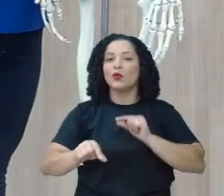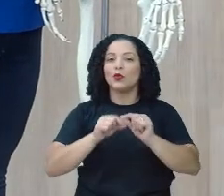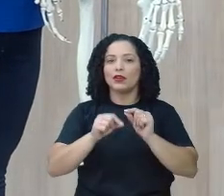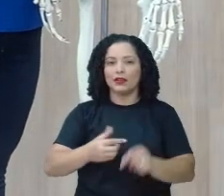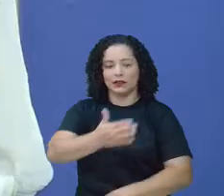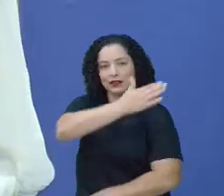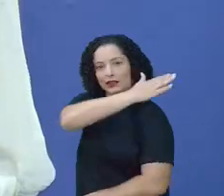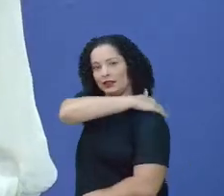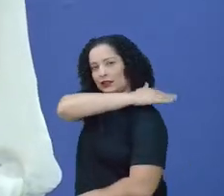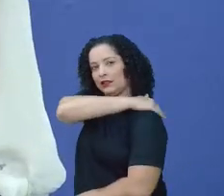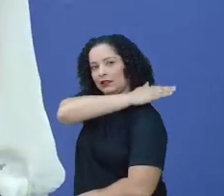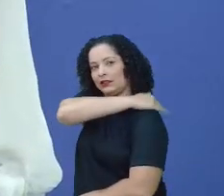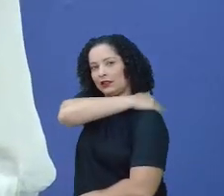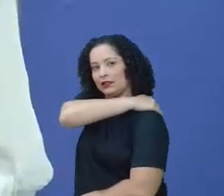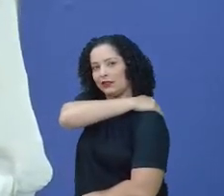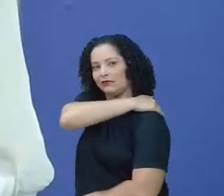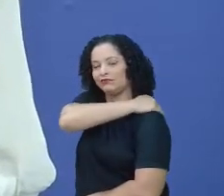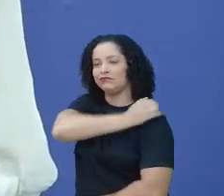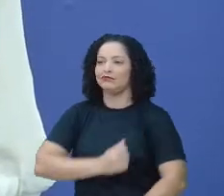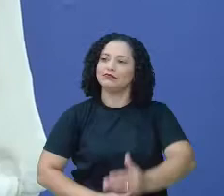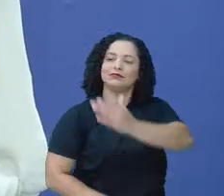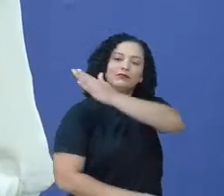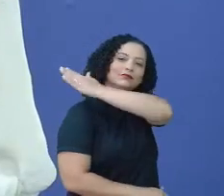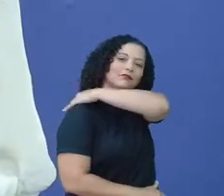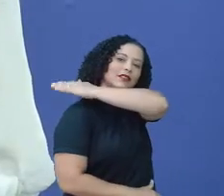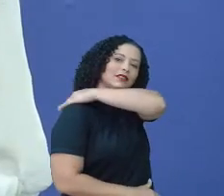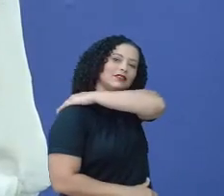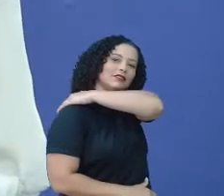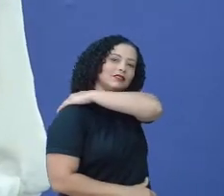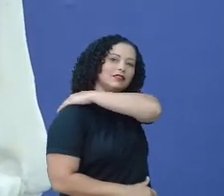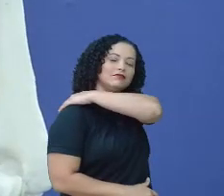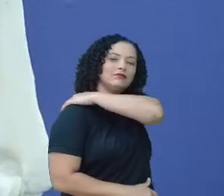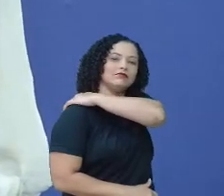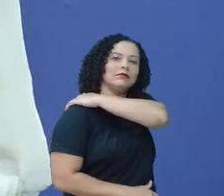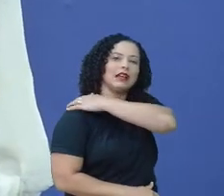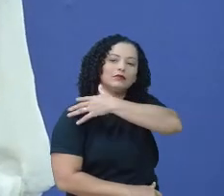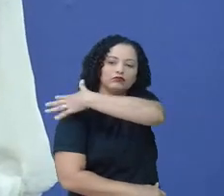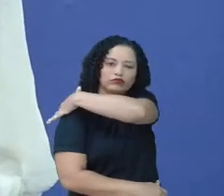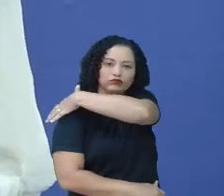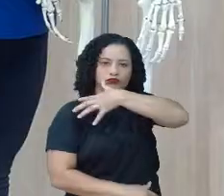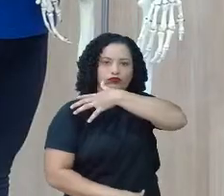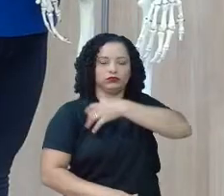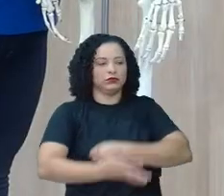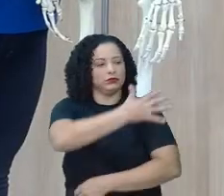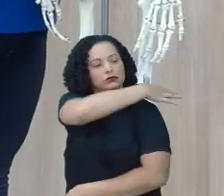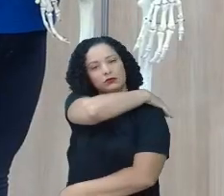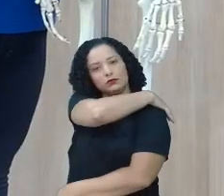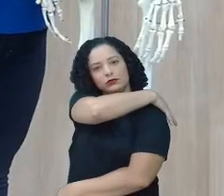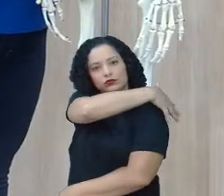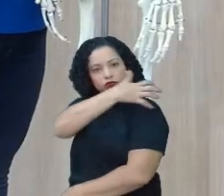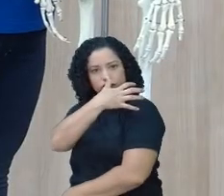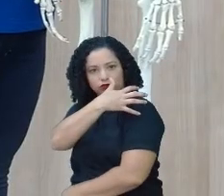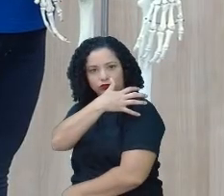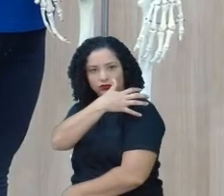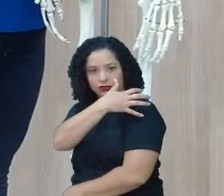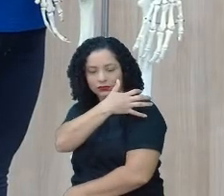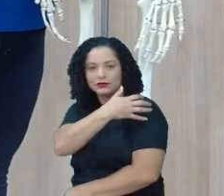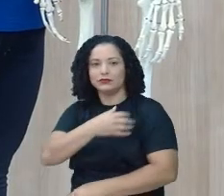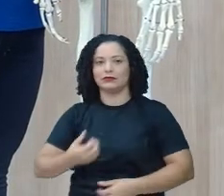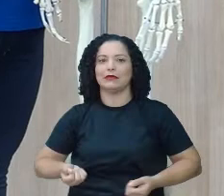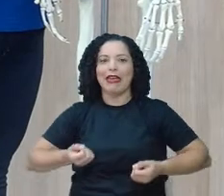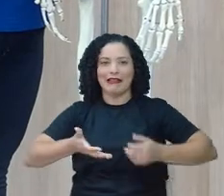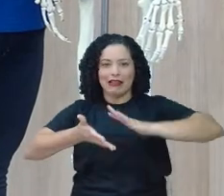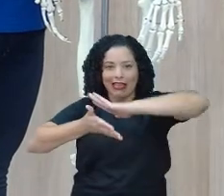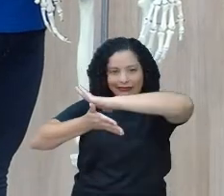questão do omoplata, juntamente com o ossinho da cavícula, que a gente daqui a pouco vai falar sobre ele. Então, todo esse osso